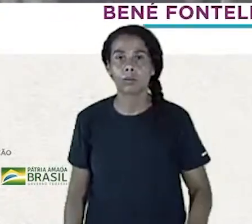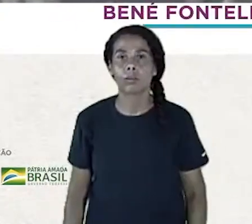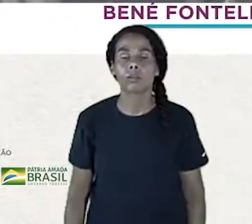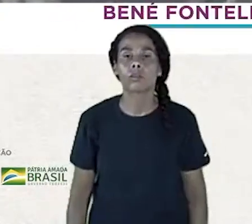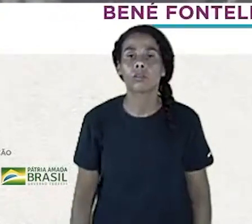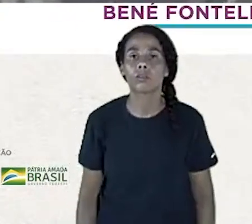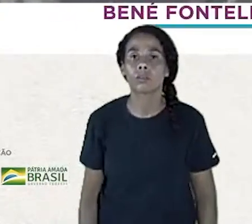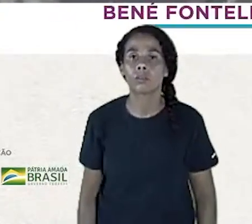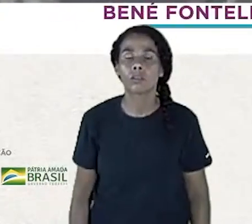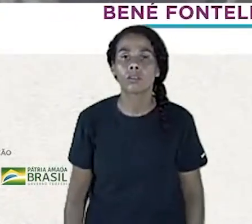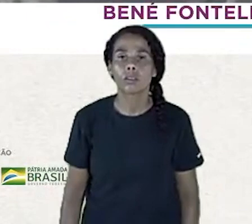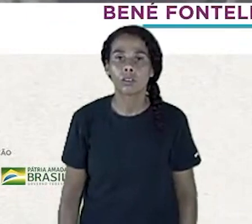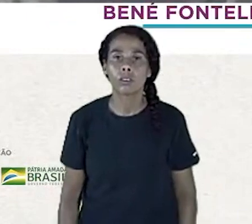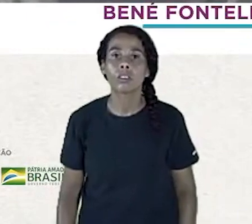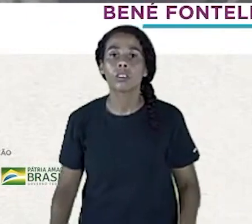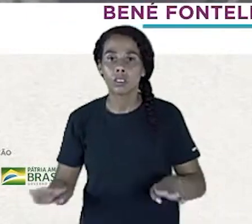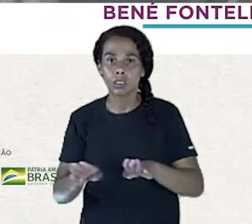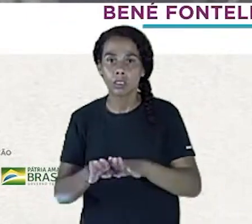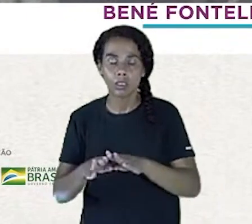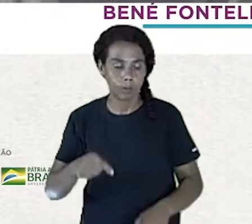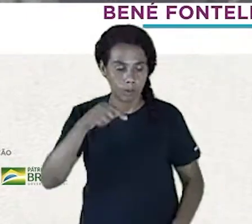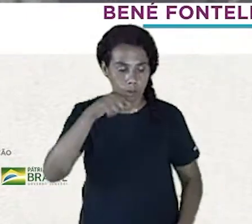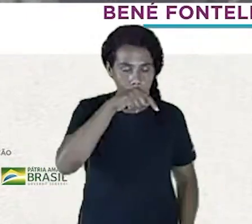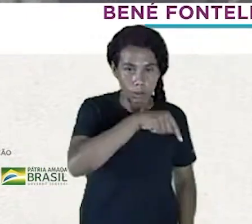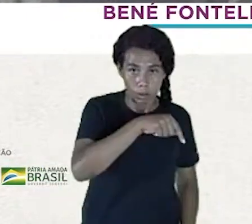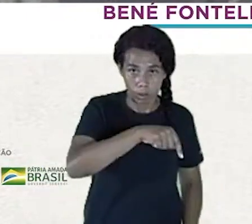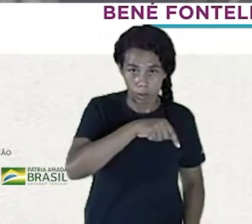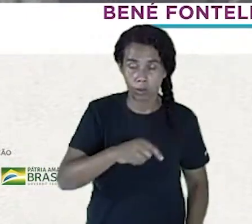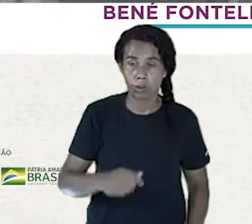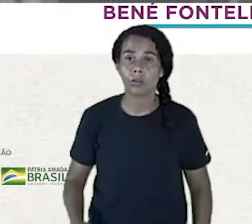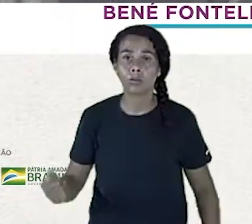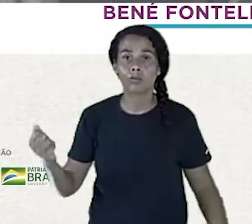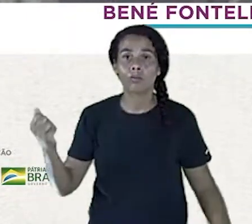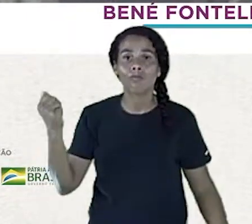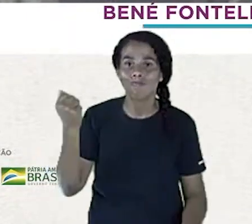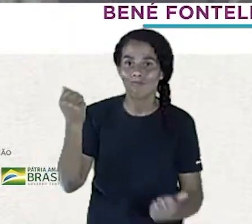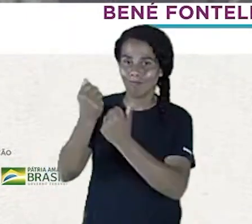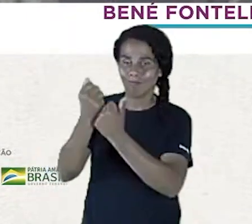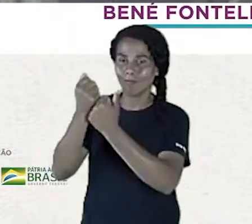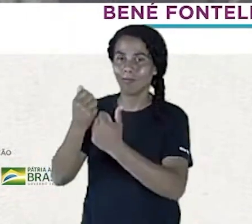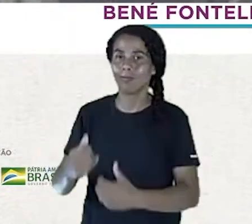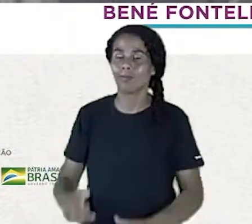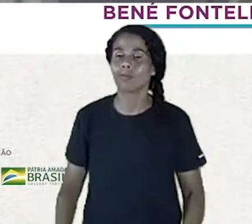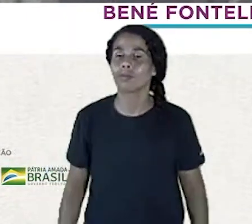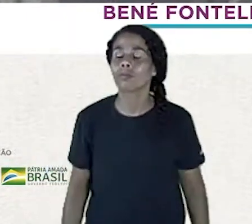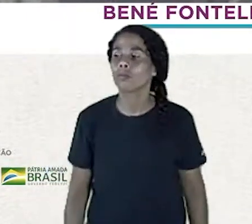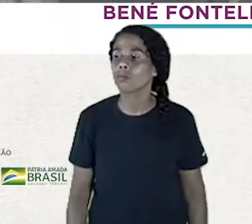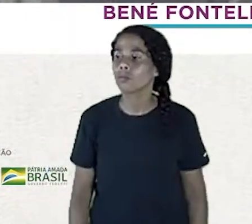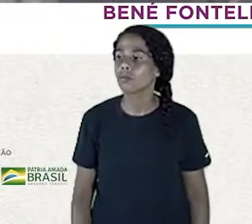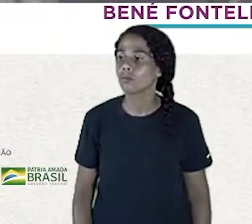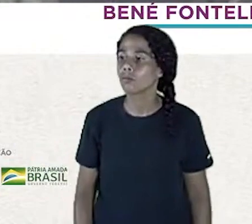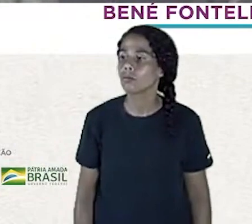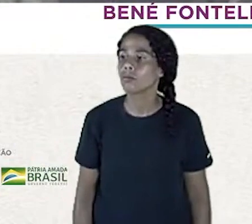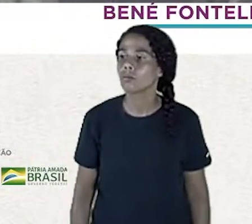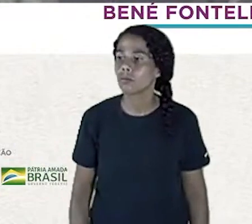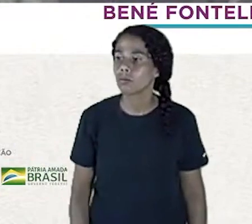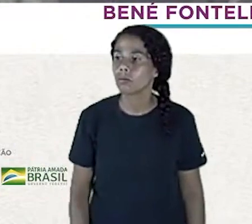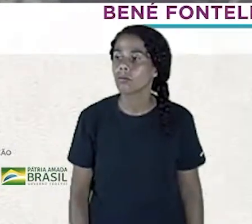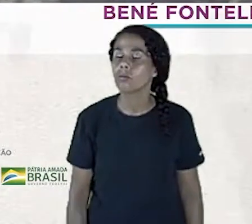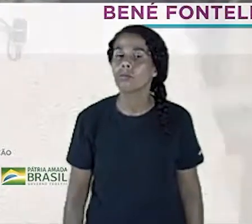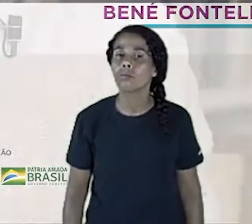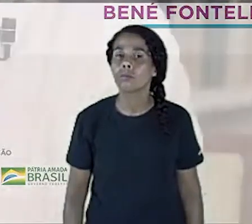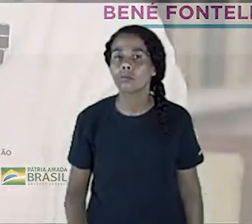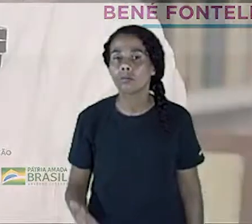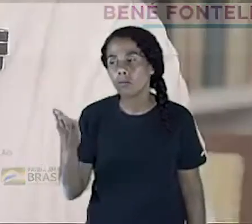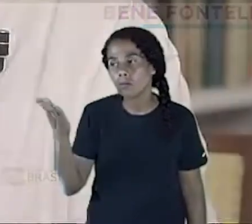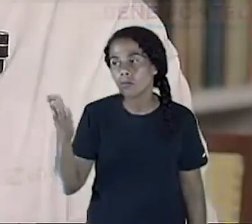Gil Luminoso... Afonso segura nas mãos o livro Gil Luminoso, de Bené Fonteles. Mas que conhece a fundo o trabalho